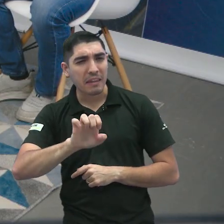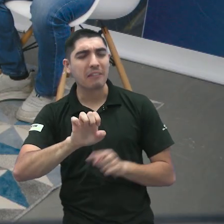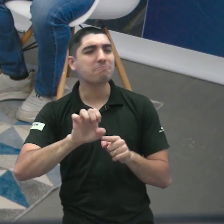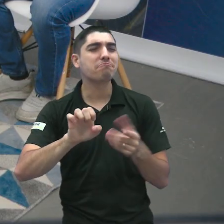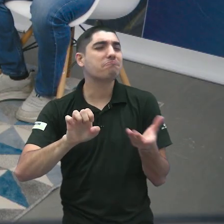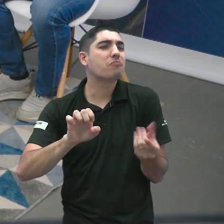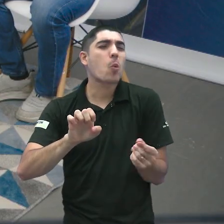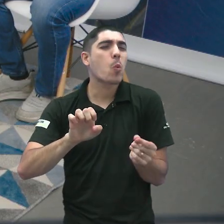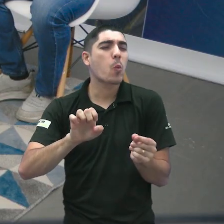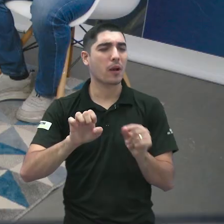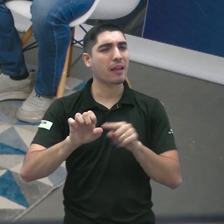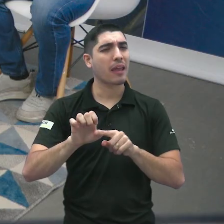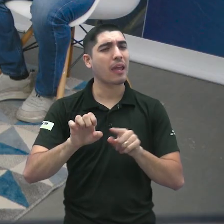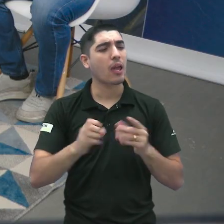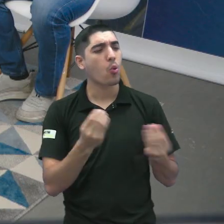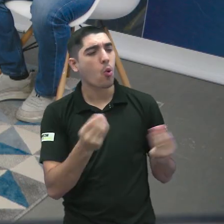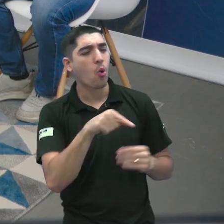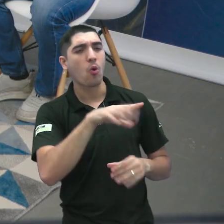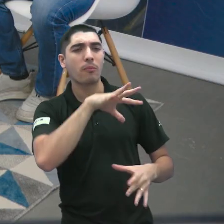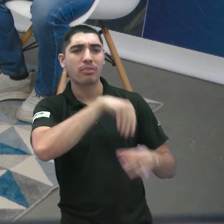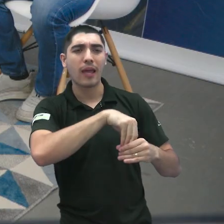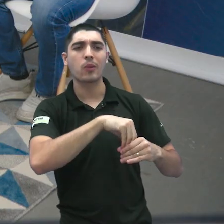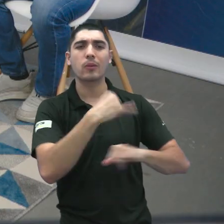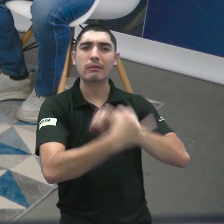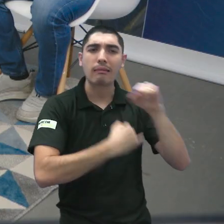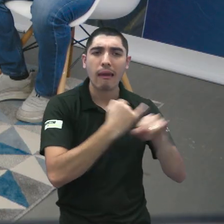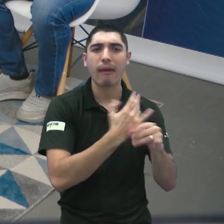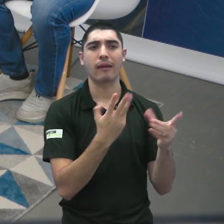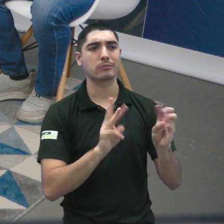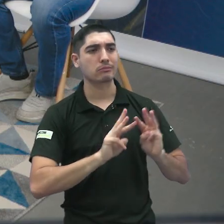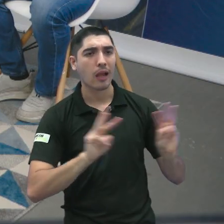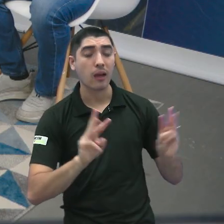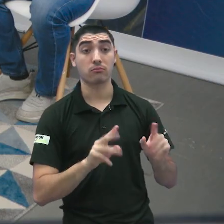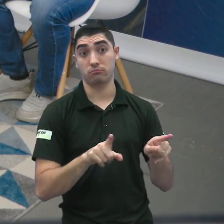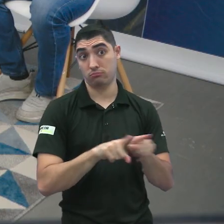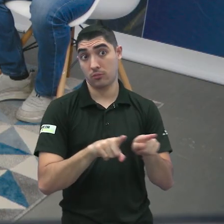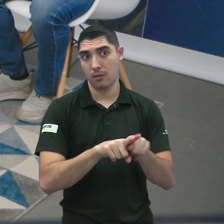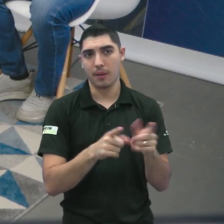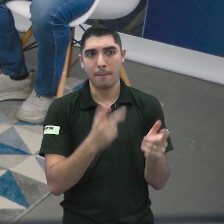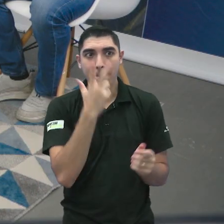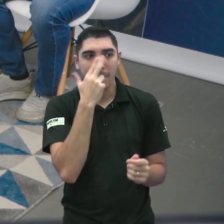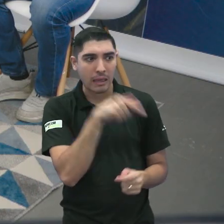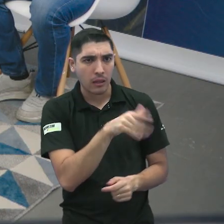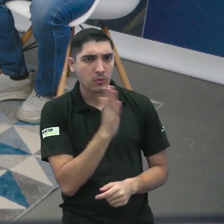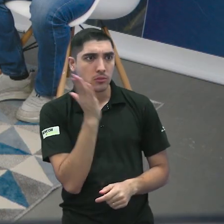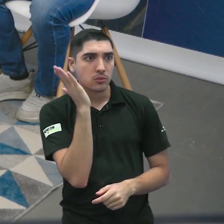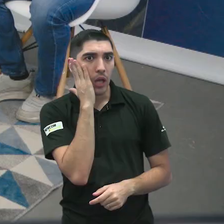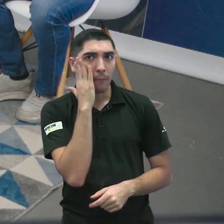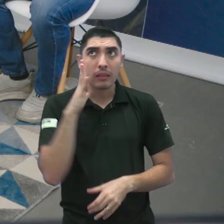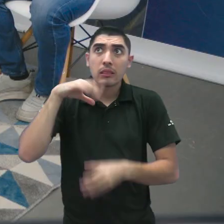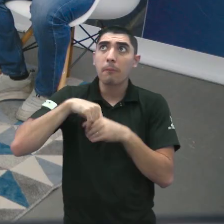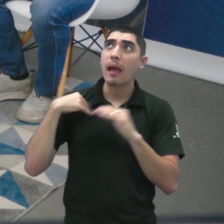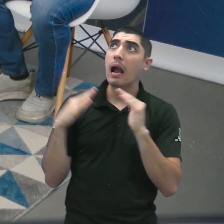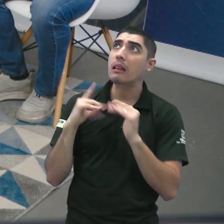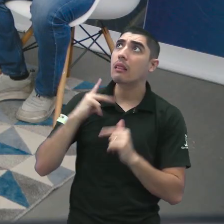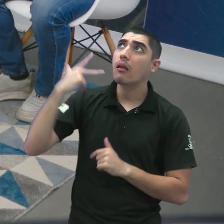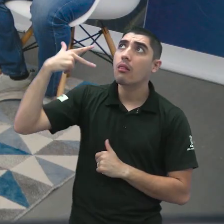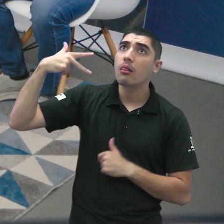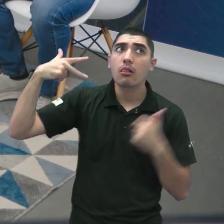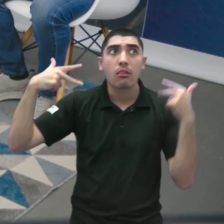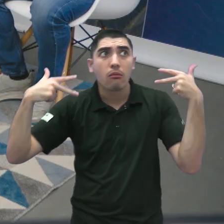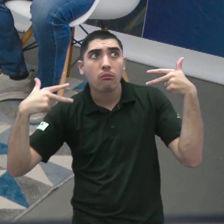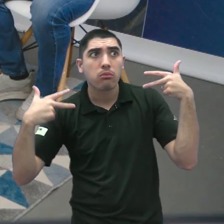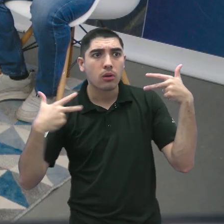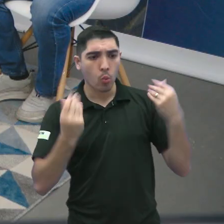trabalhado isso no meio eletrônico para as vendas? E tem essa questão também, né? Parece que escuta, a gente fala uma coisa e aparece um monte